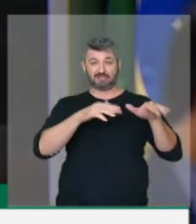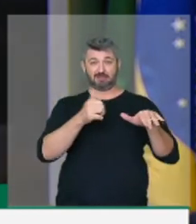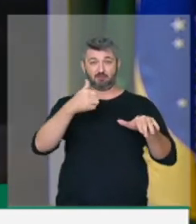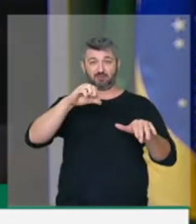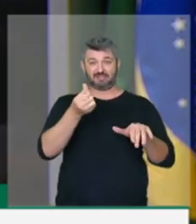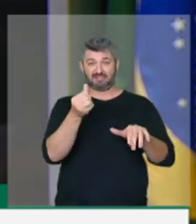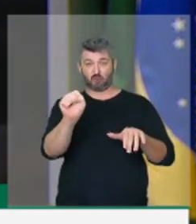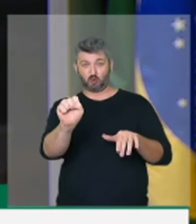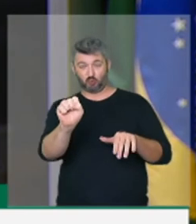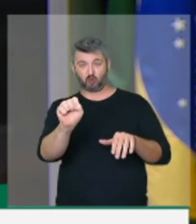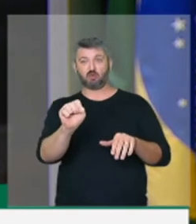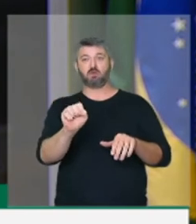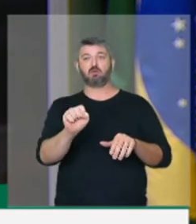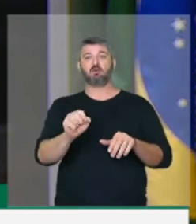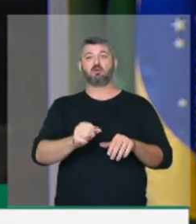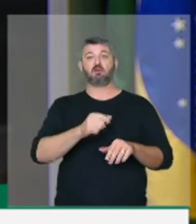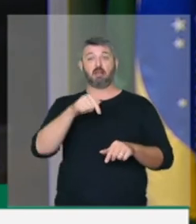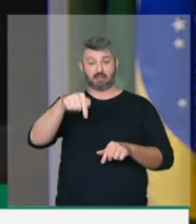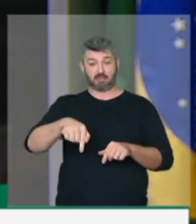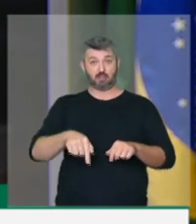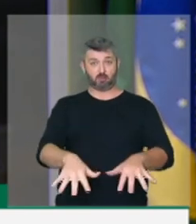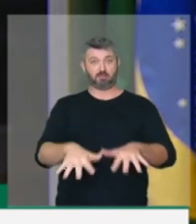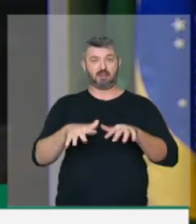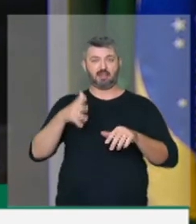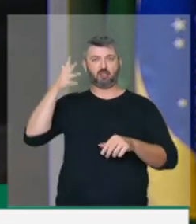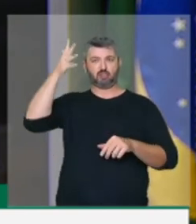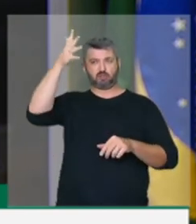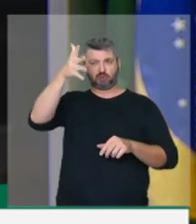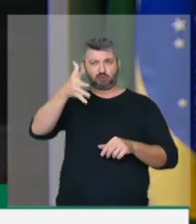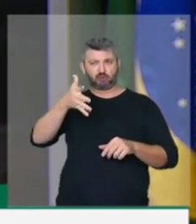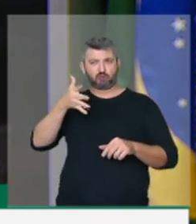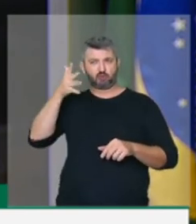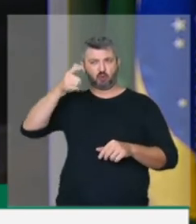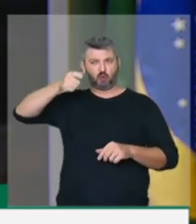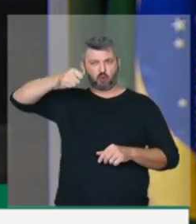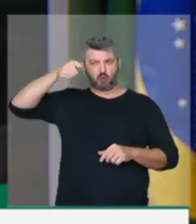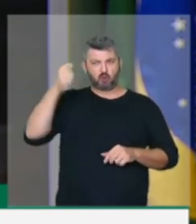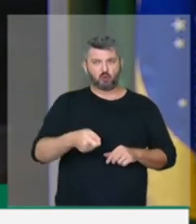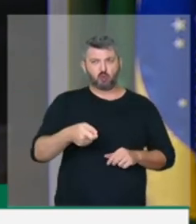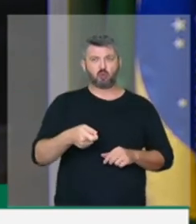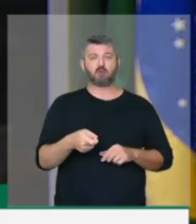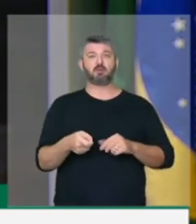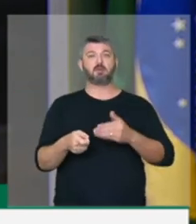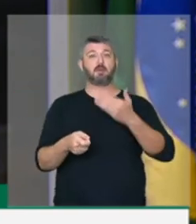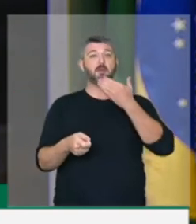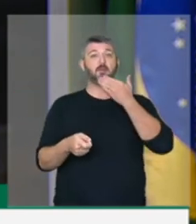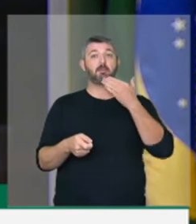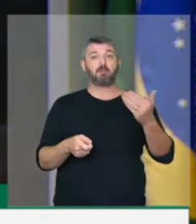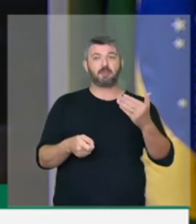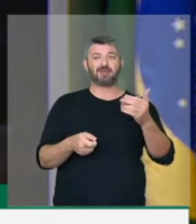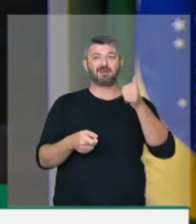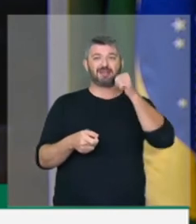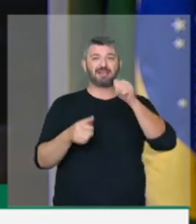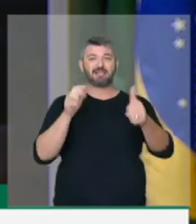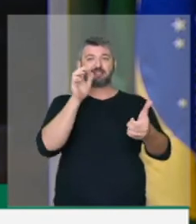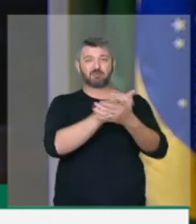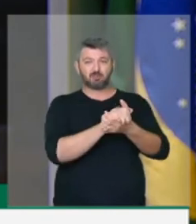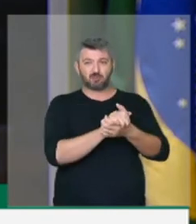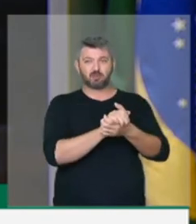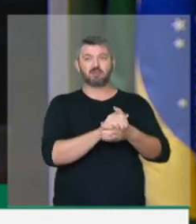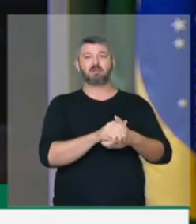de 1968, proferiu nesse plenário um discurso duro que pedia para as esposas,